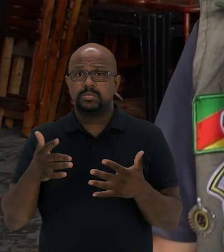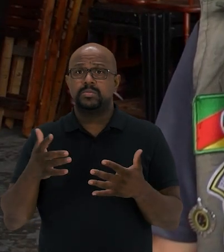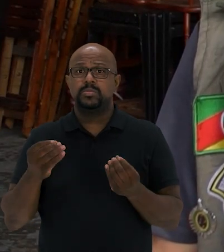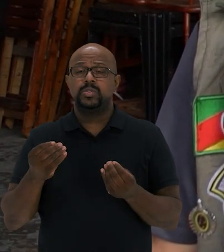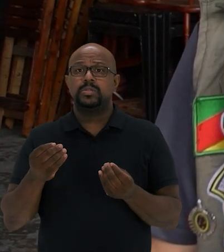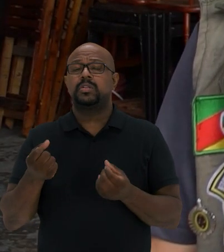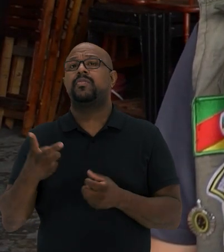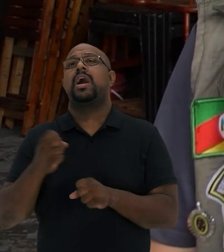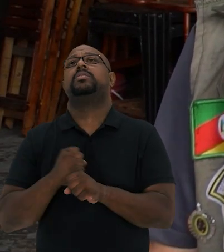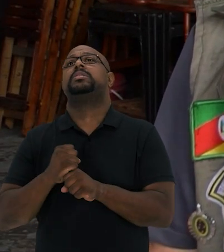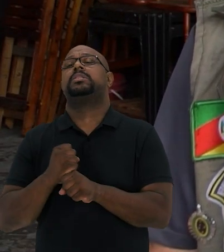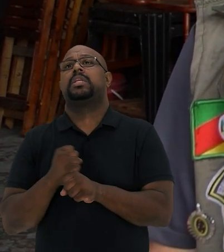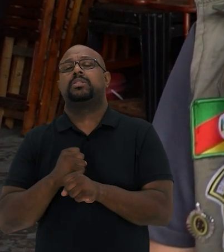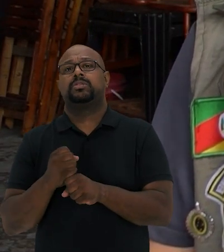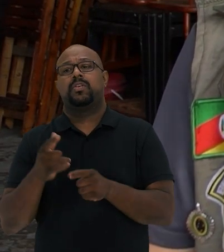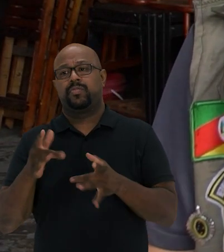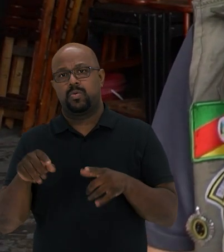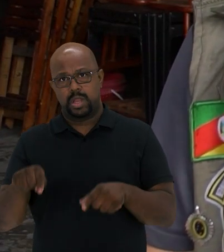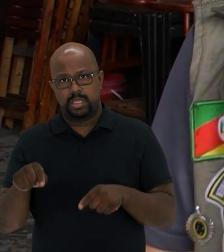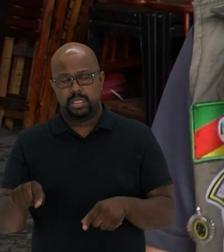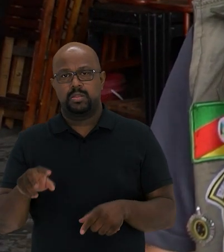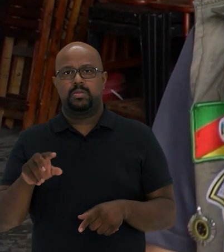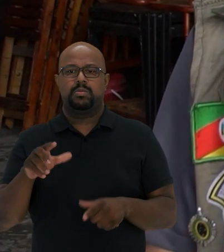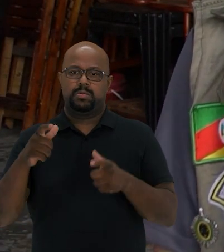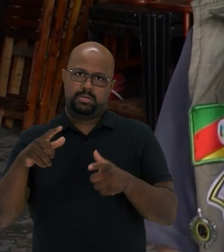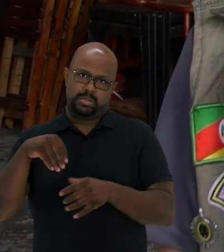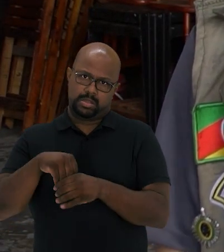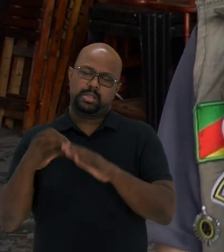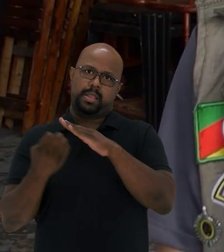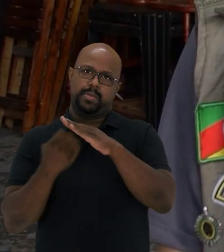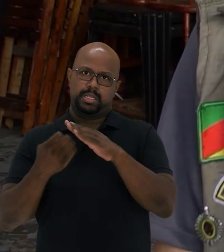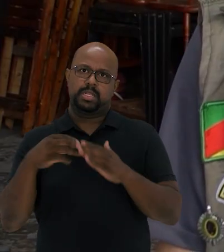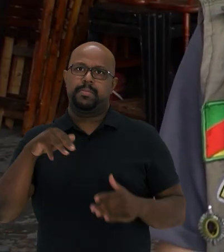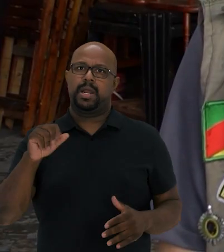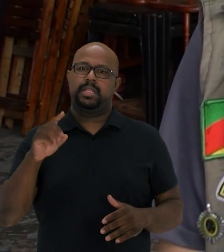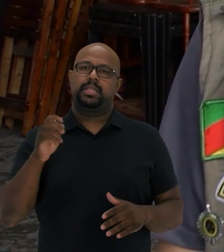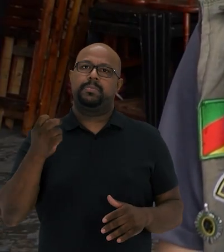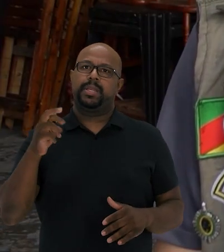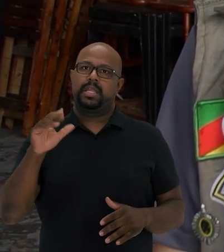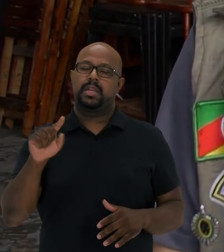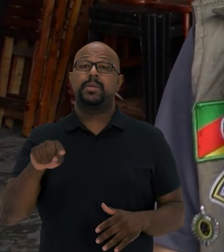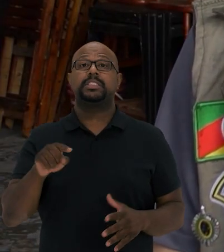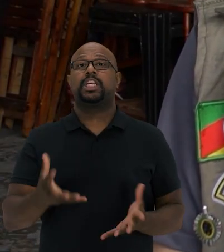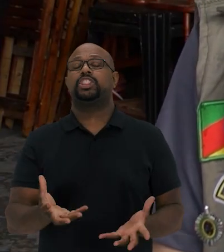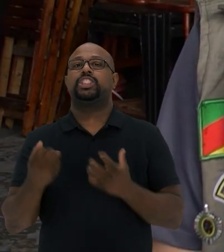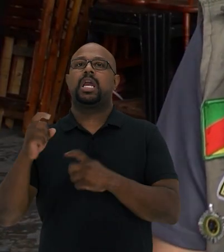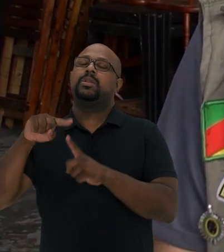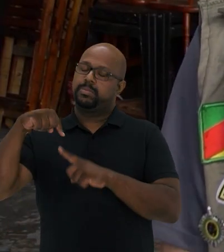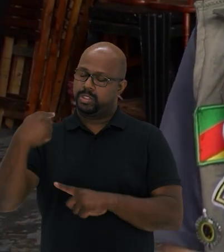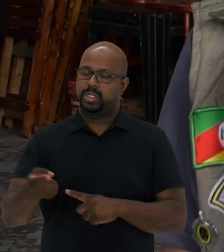material, ficou vários anos aqui no depósito da empresa, da Madepedra, né, para ser